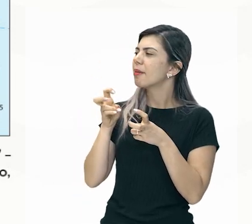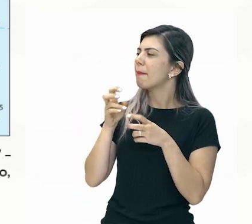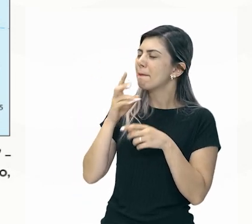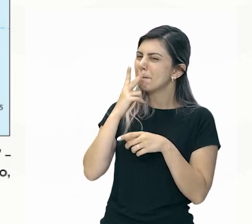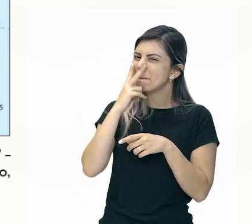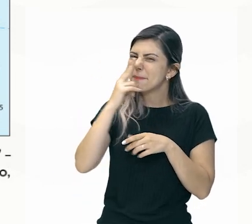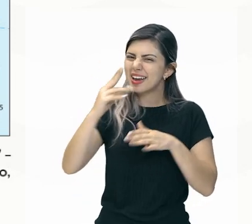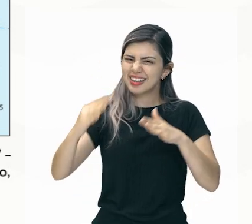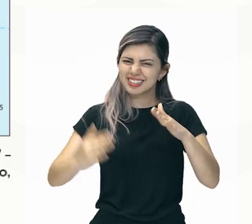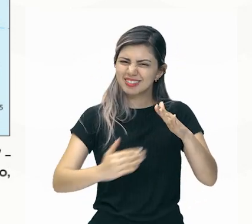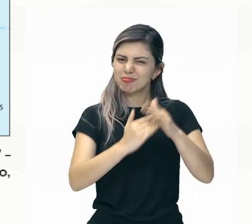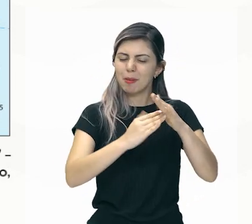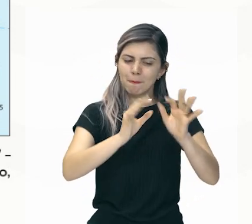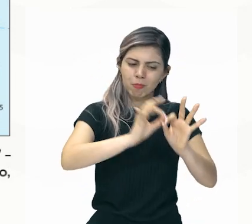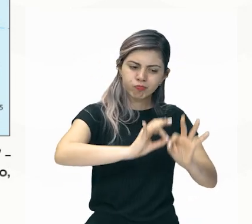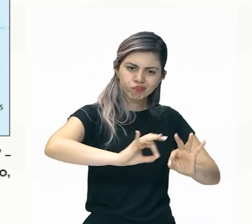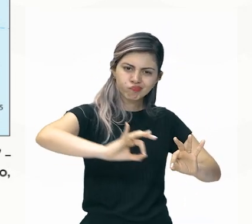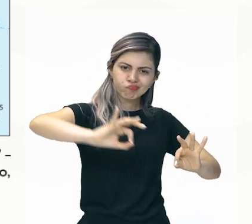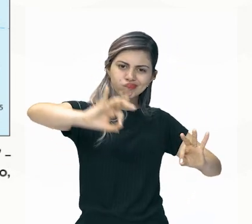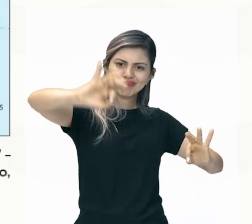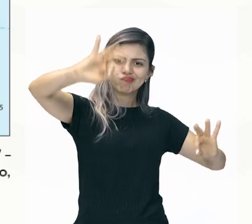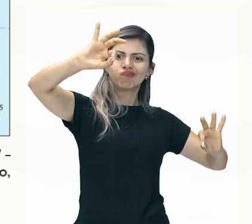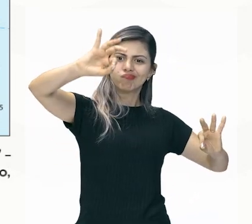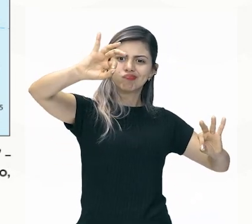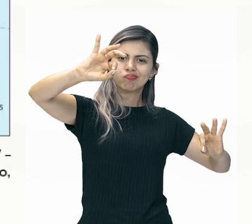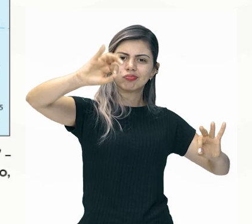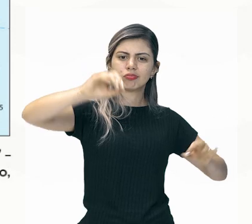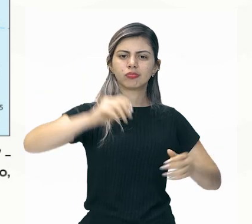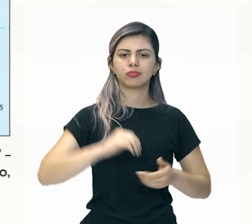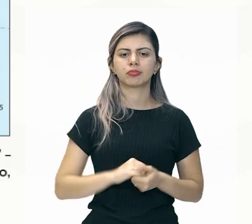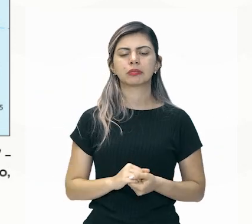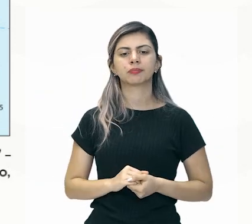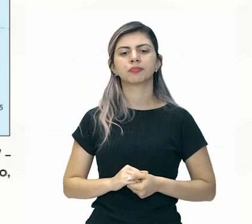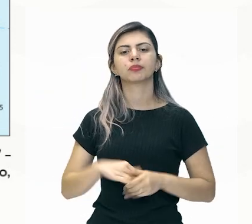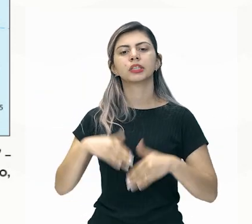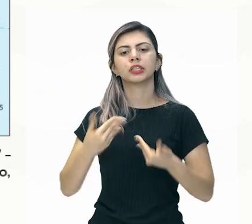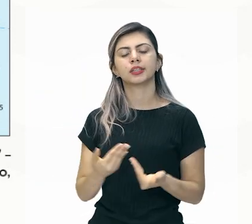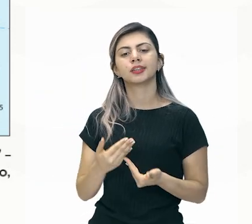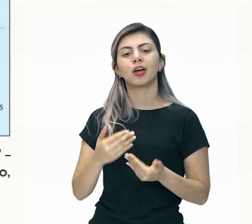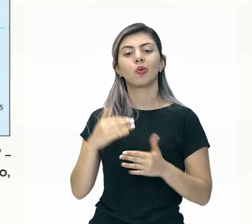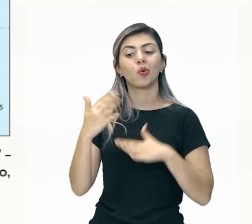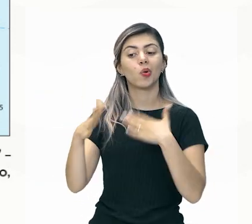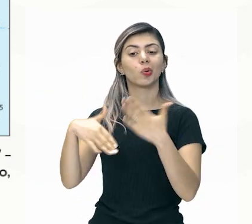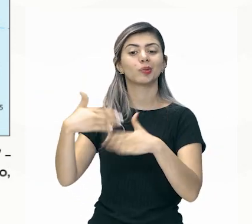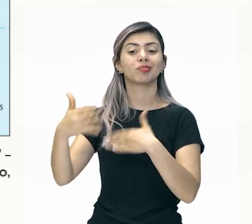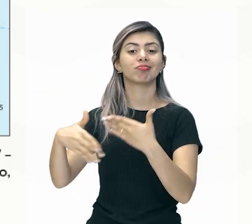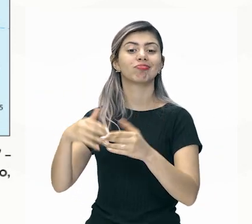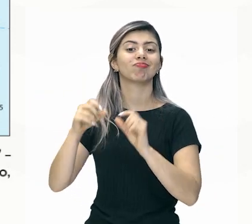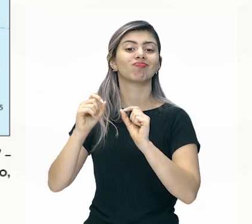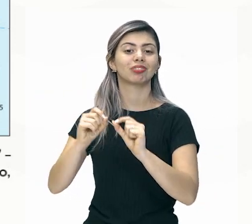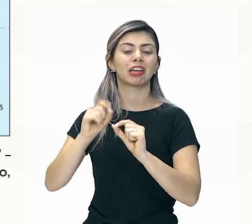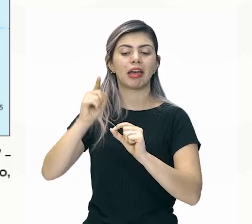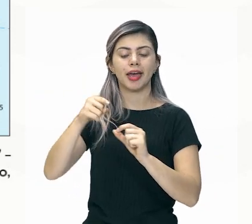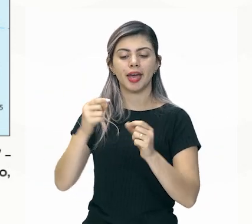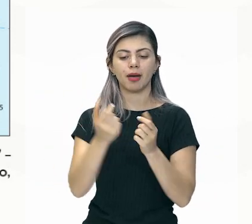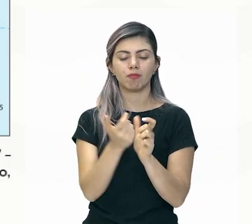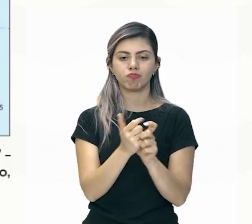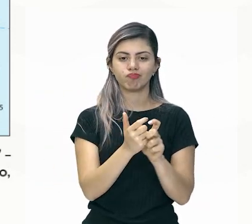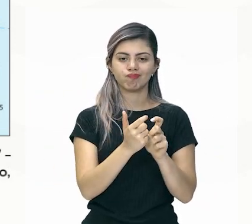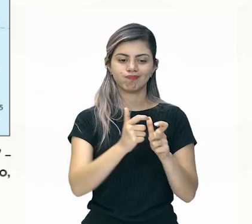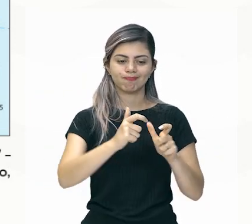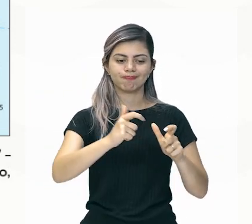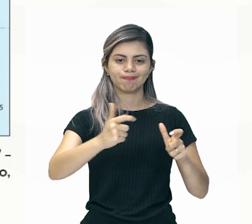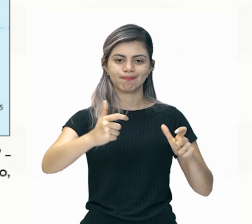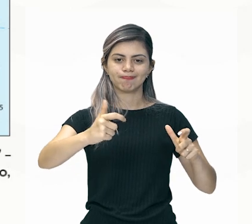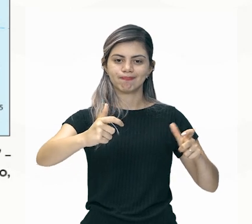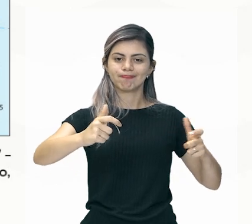formando um paredão na produção de soja, e claramente a tendência, gente, é essa produção toda, ela